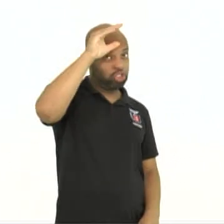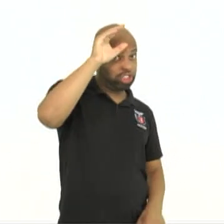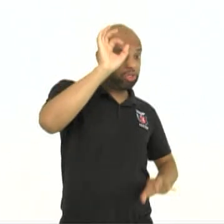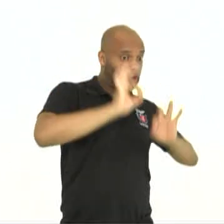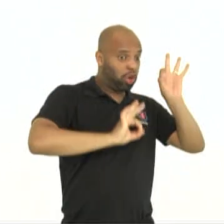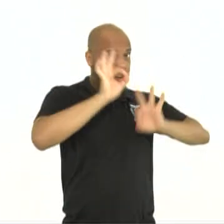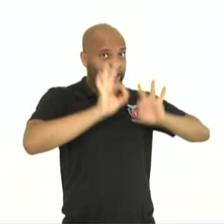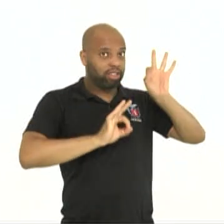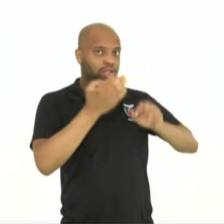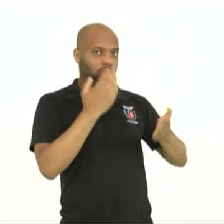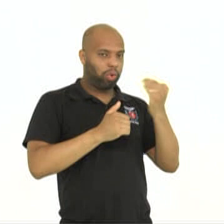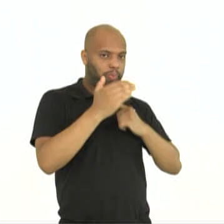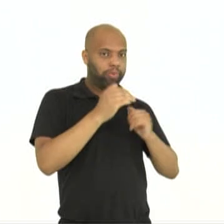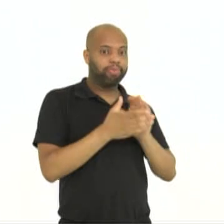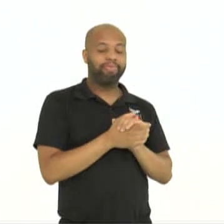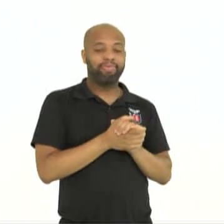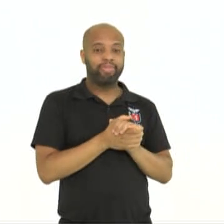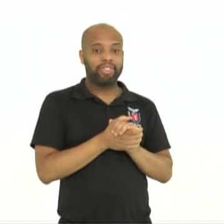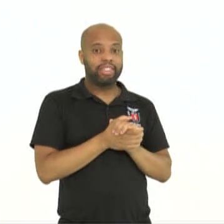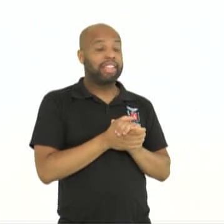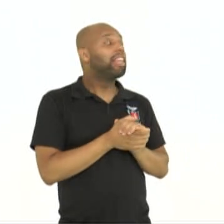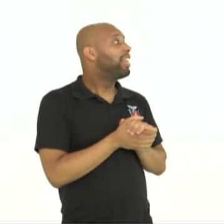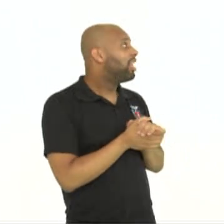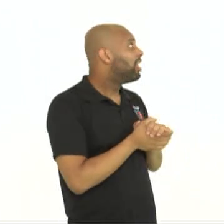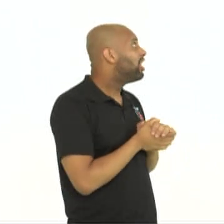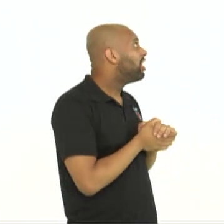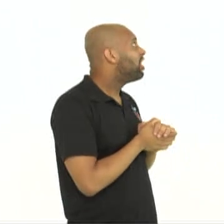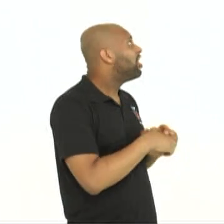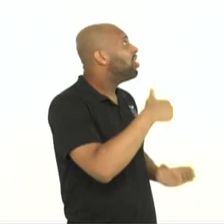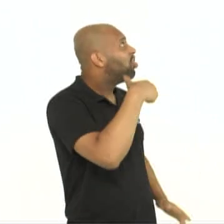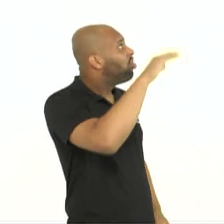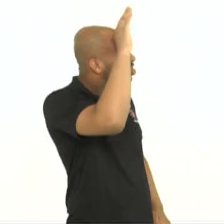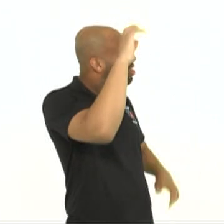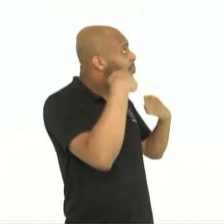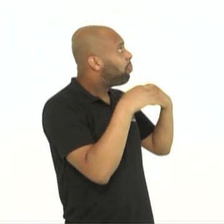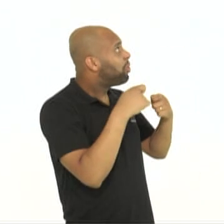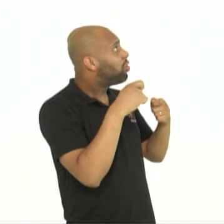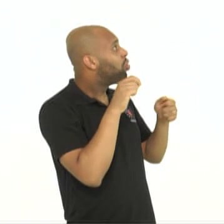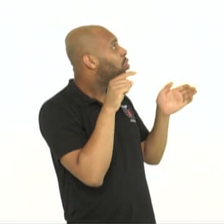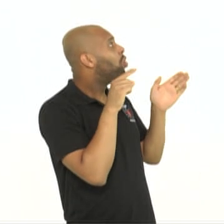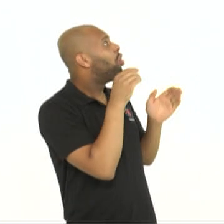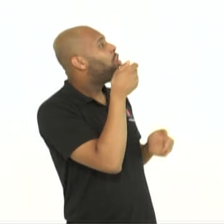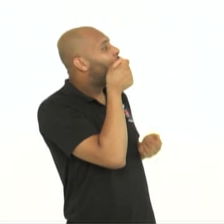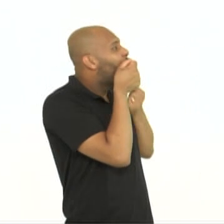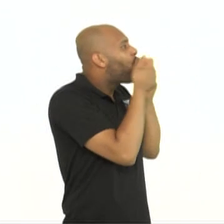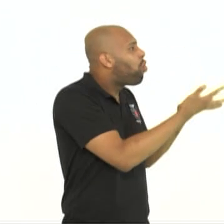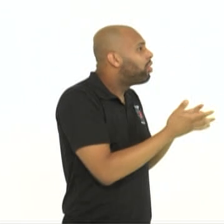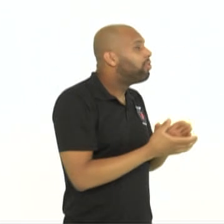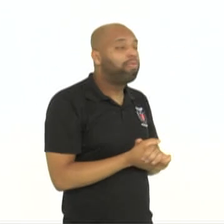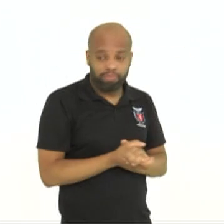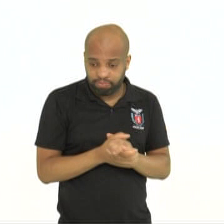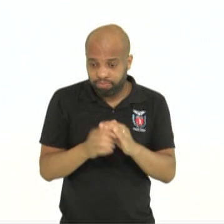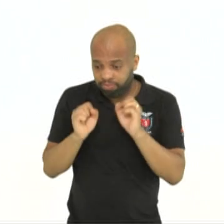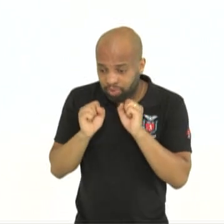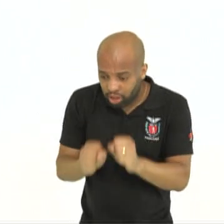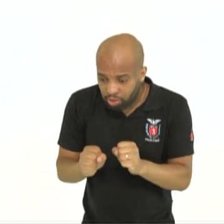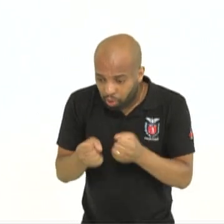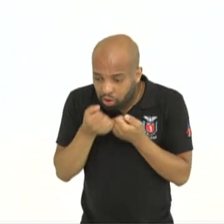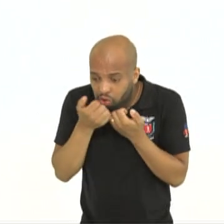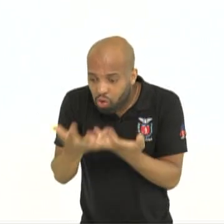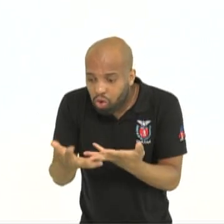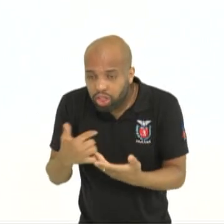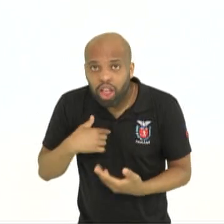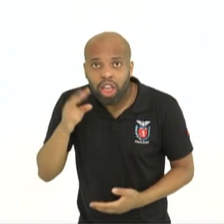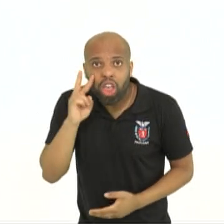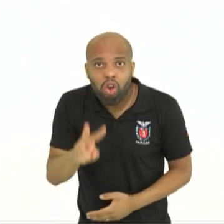o almoço. Tia, preciso contar uma coisa para a senhora. Pois conte que estou ouvindo,